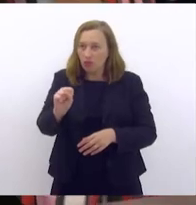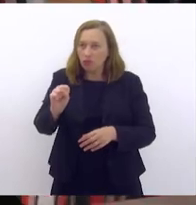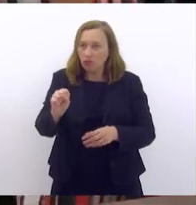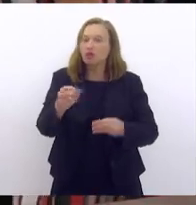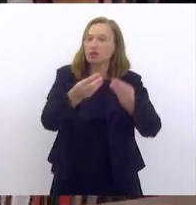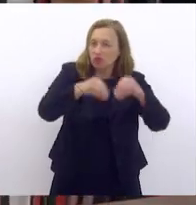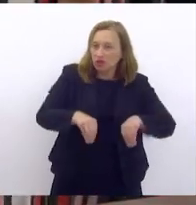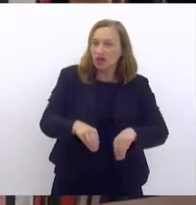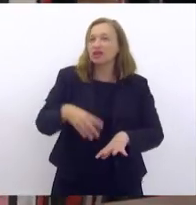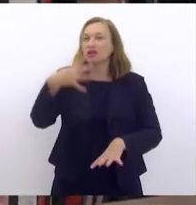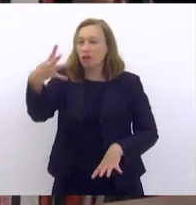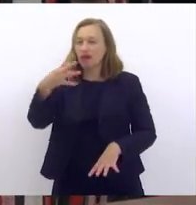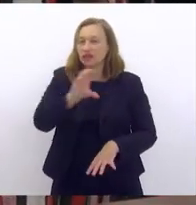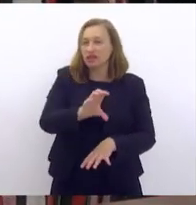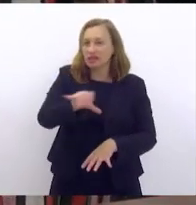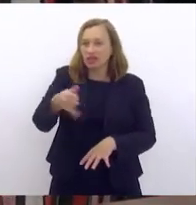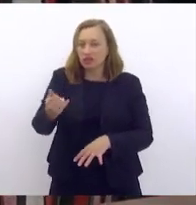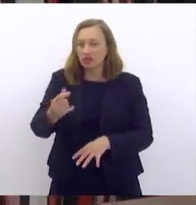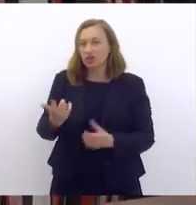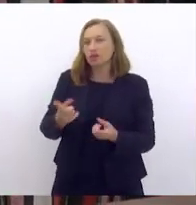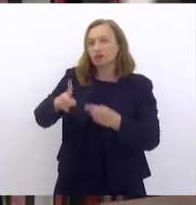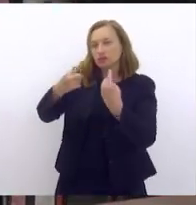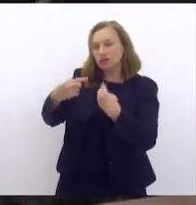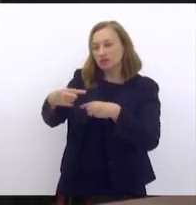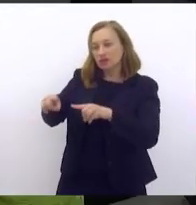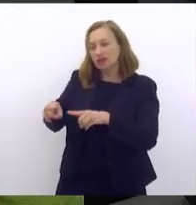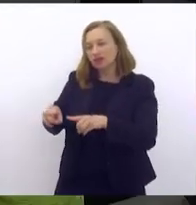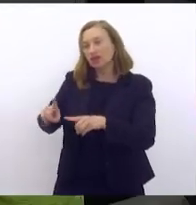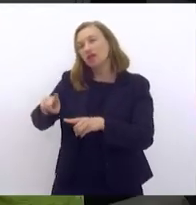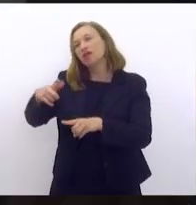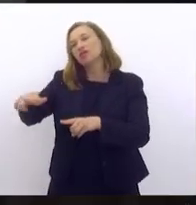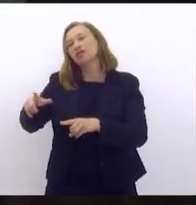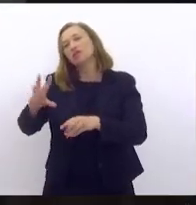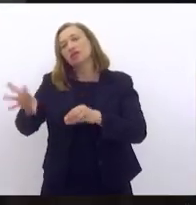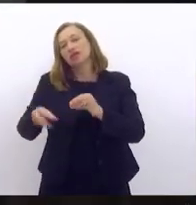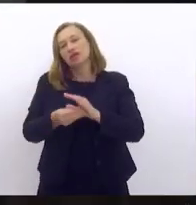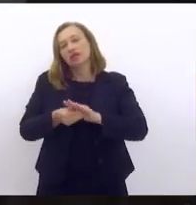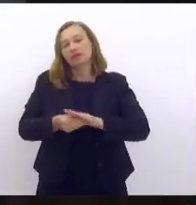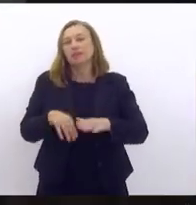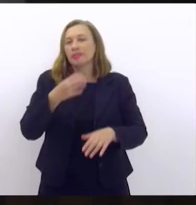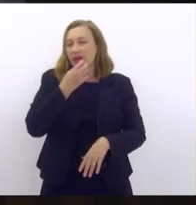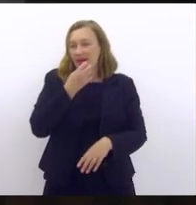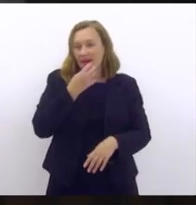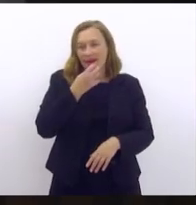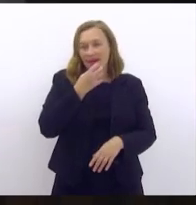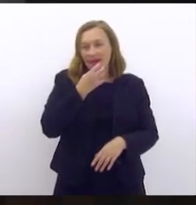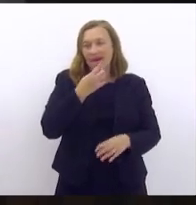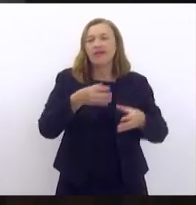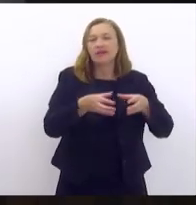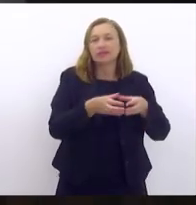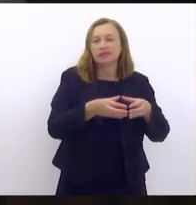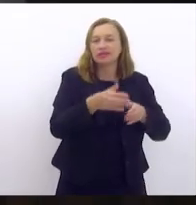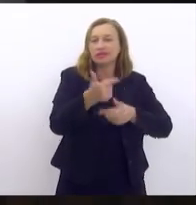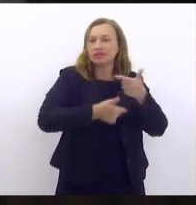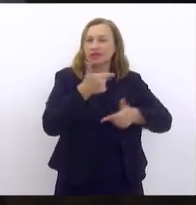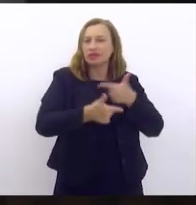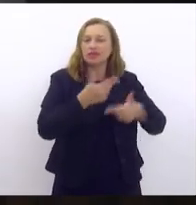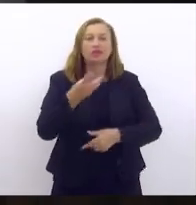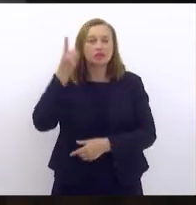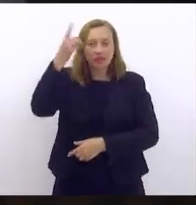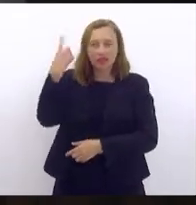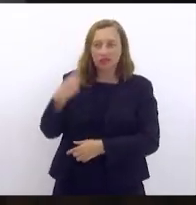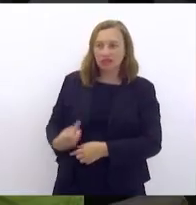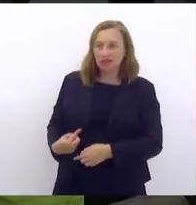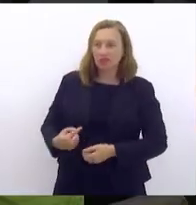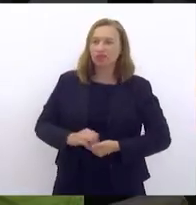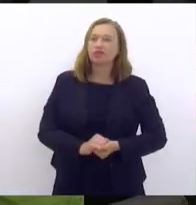CCJ, contrário às demais emendas. Muito obrigado, deputado Filipinho. Pela Comissão de Trabalho, deputada Dani Balbi.